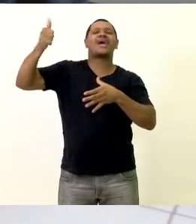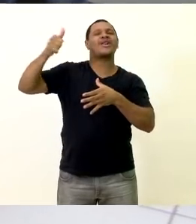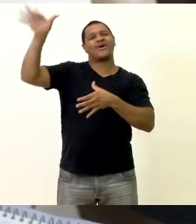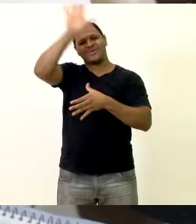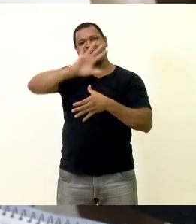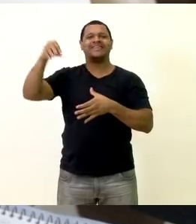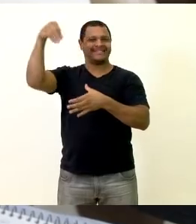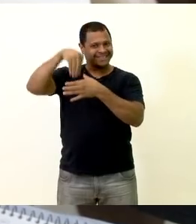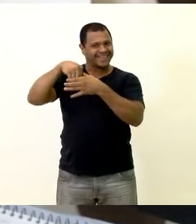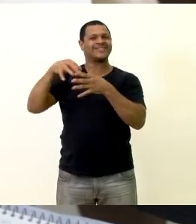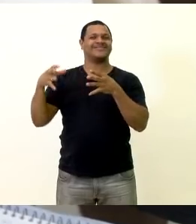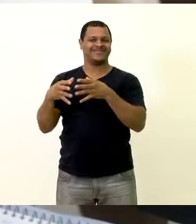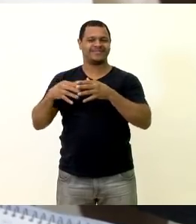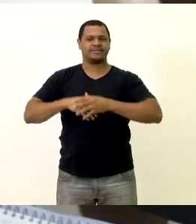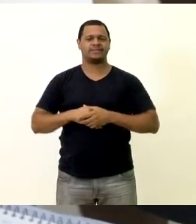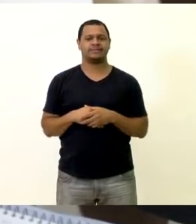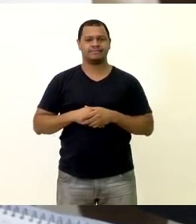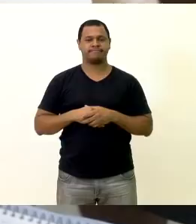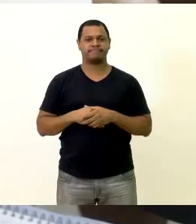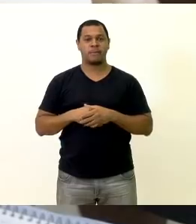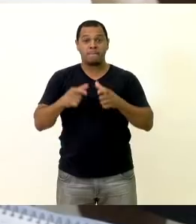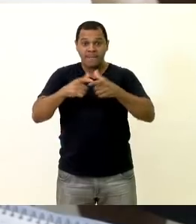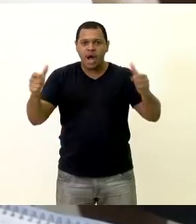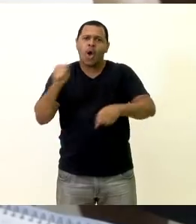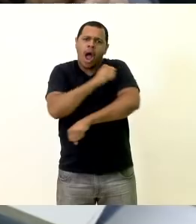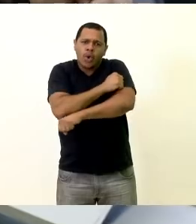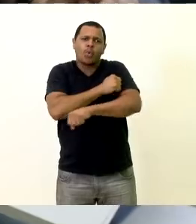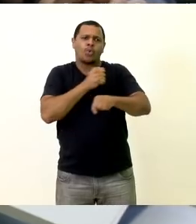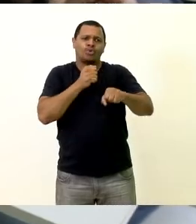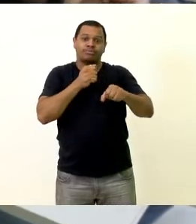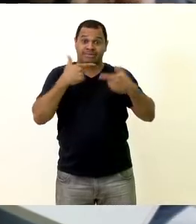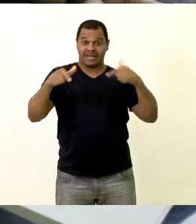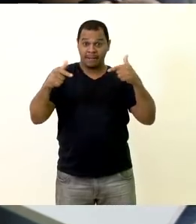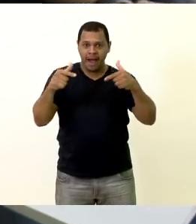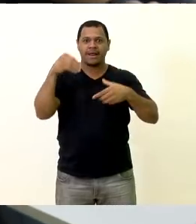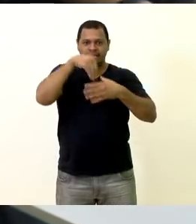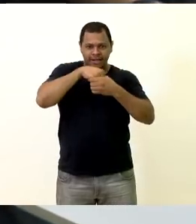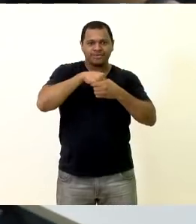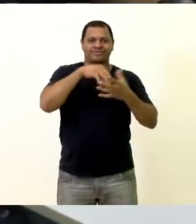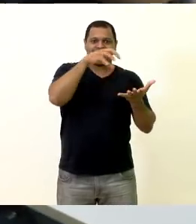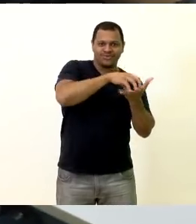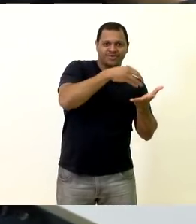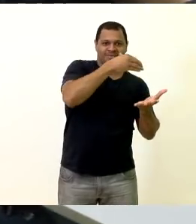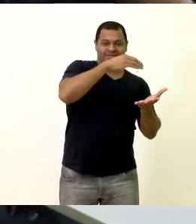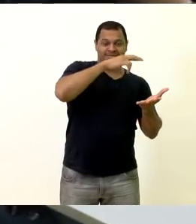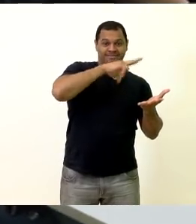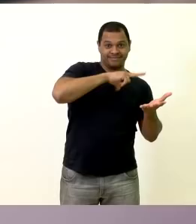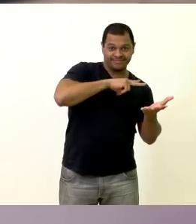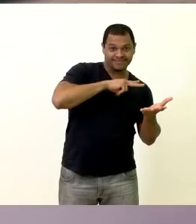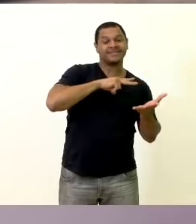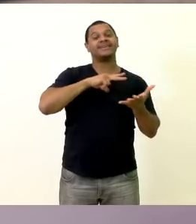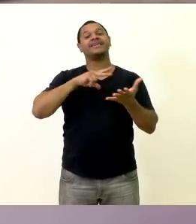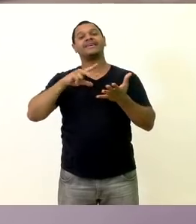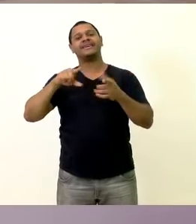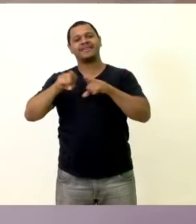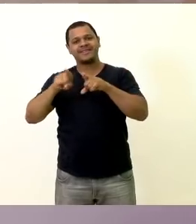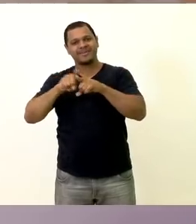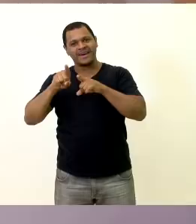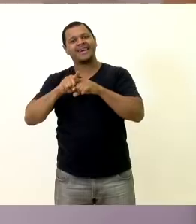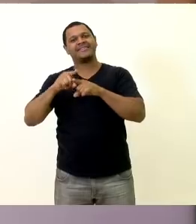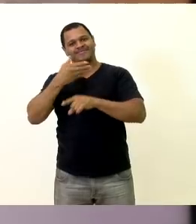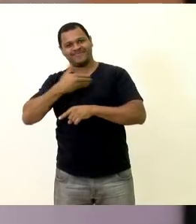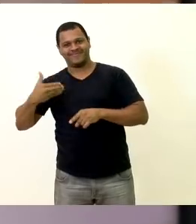do país. Muitos de seus graduados estão nas melhores instituições públicas e privadas do Brasil e do exterior, assim como nos